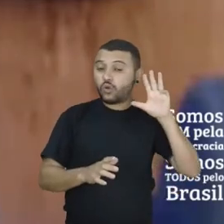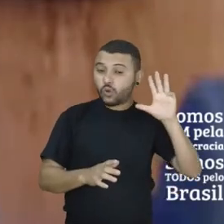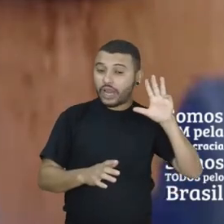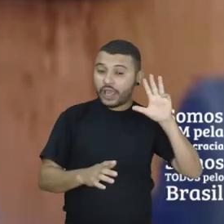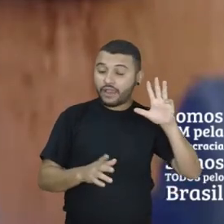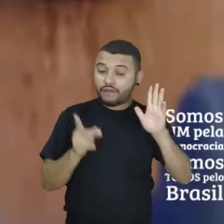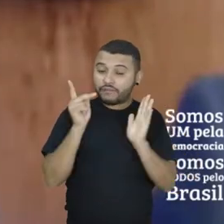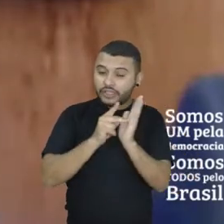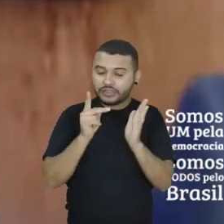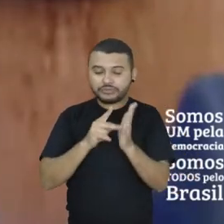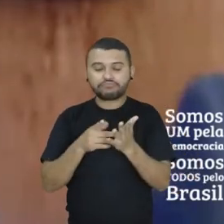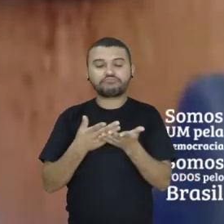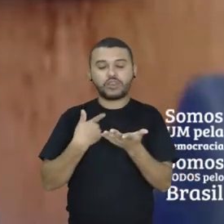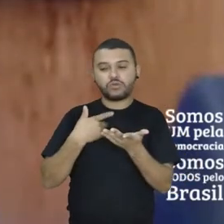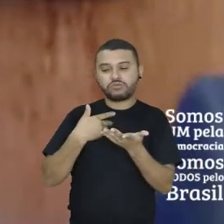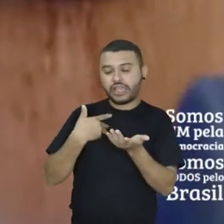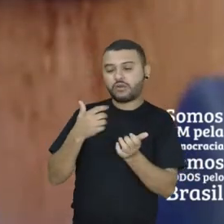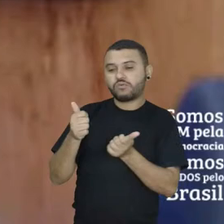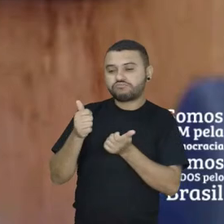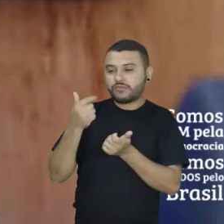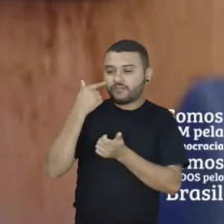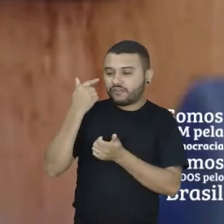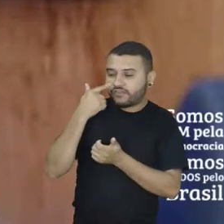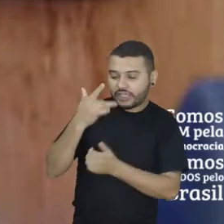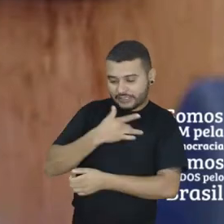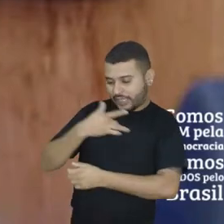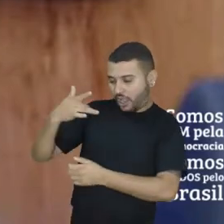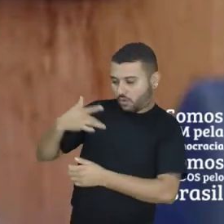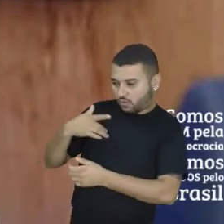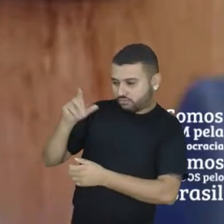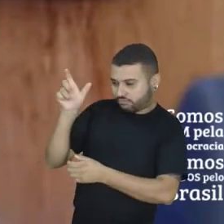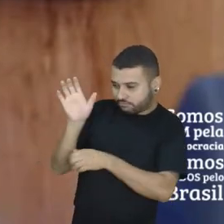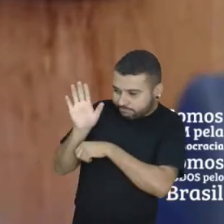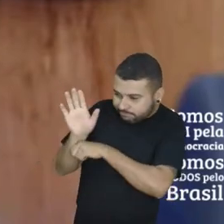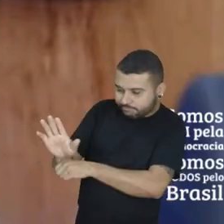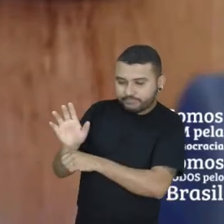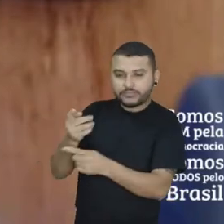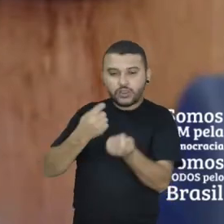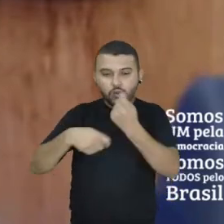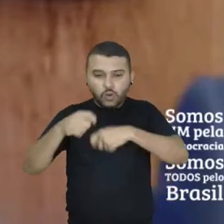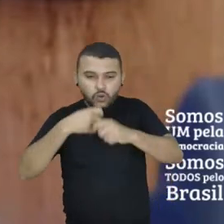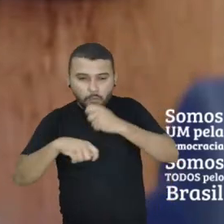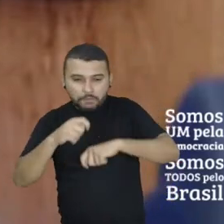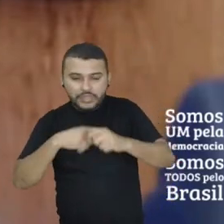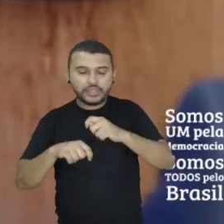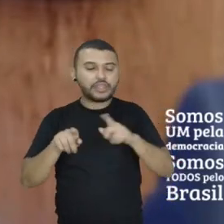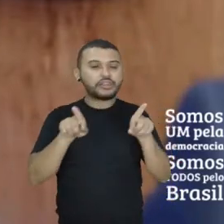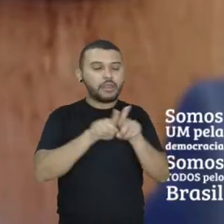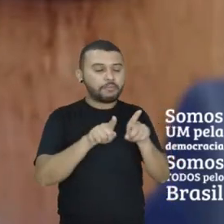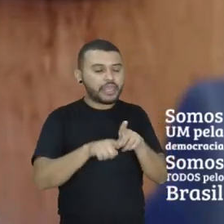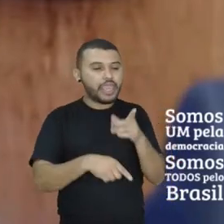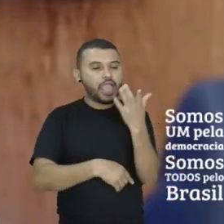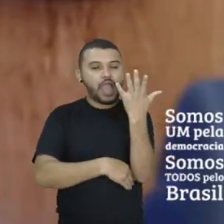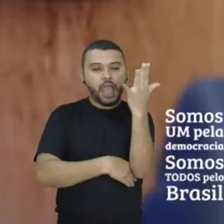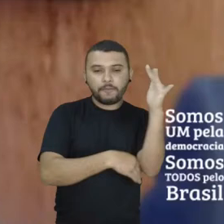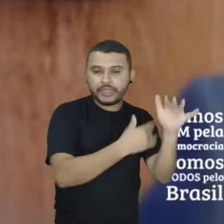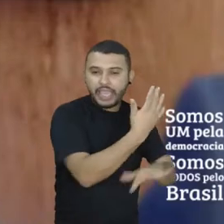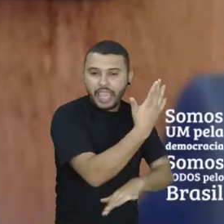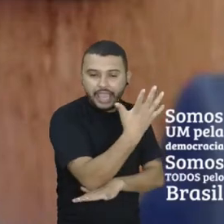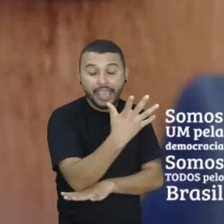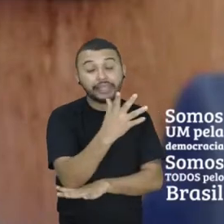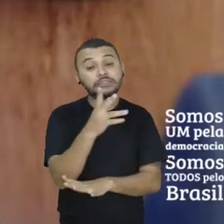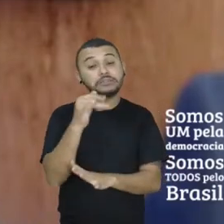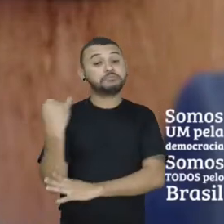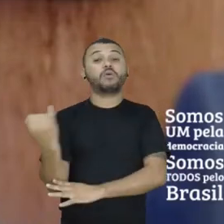Acompanhar a área de saúde, economia, que é uma área que também gosto muito, a questão de meio ambiente, de sustentabilidade, hoje é